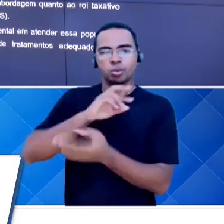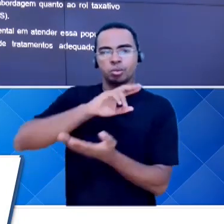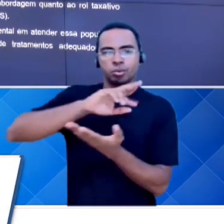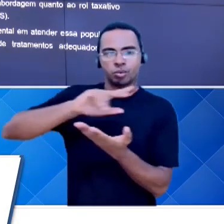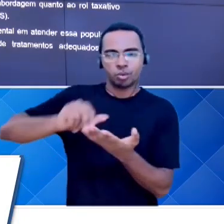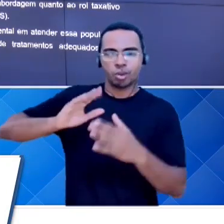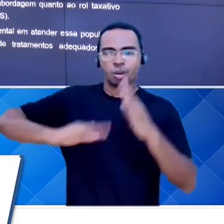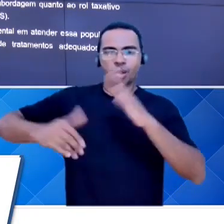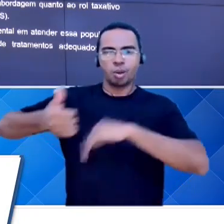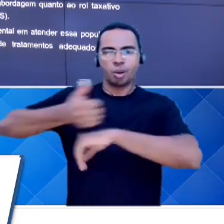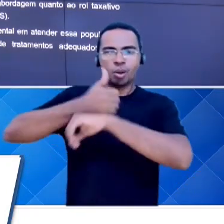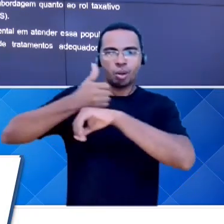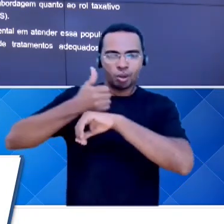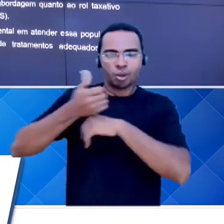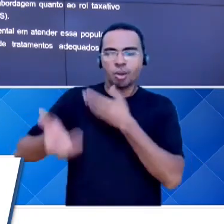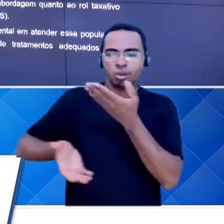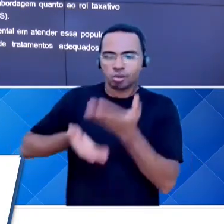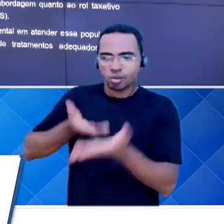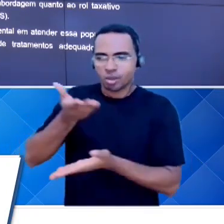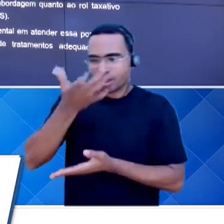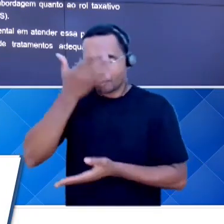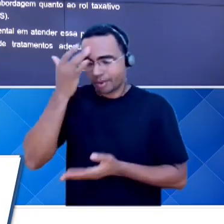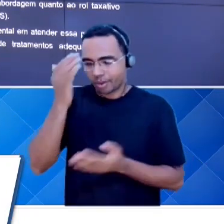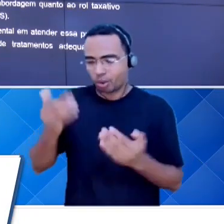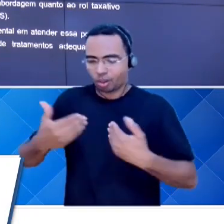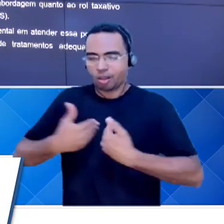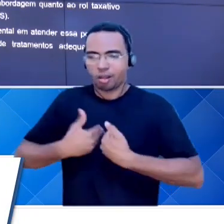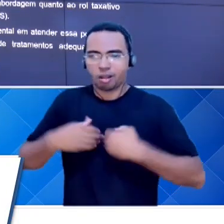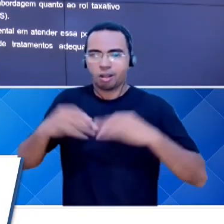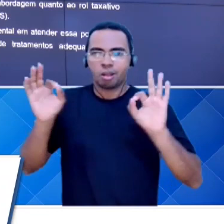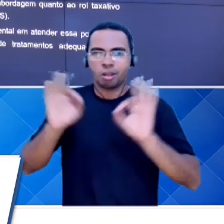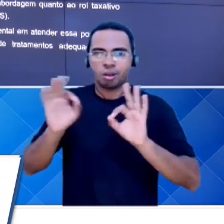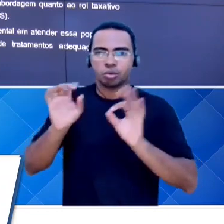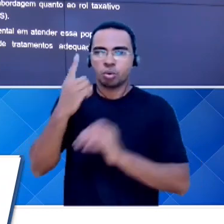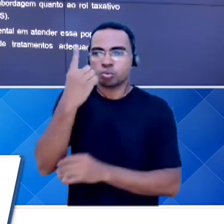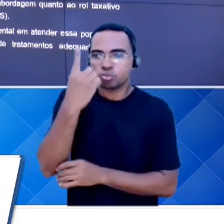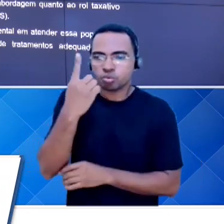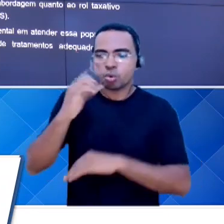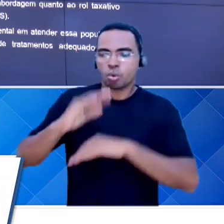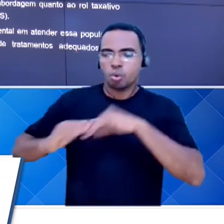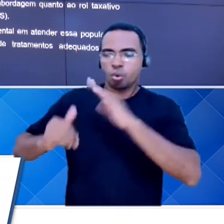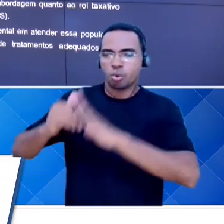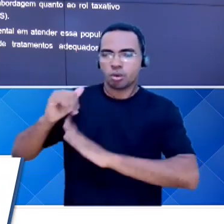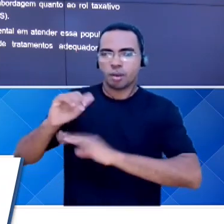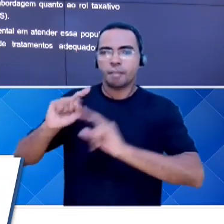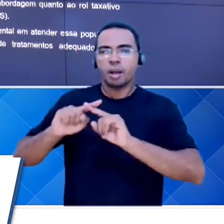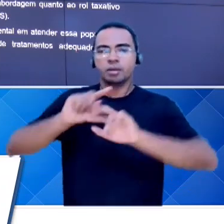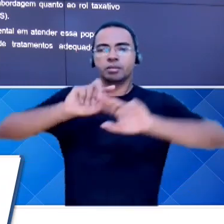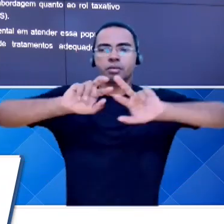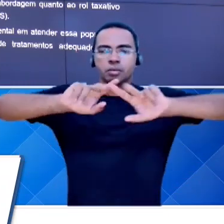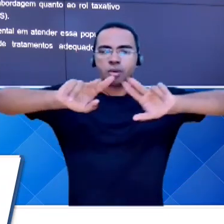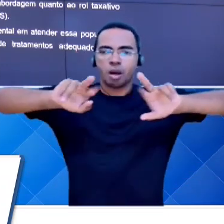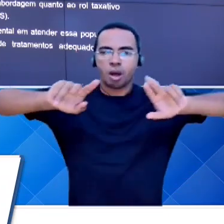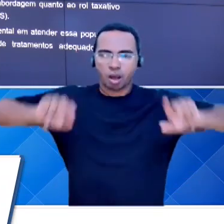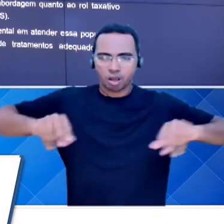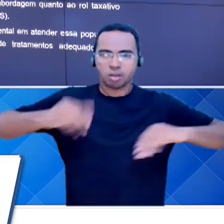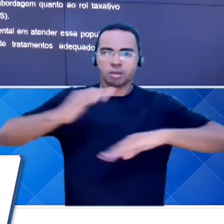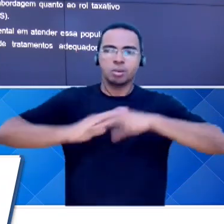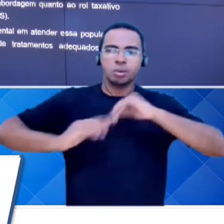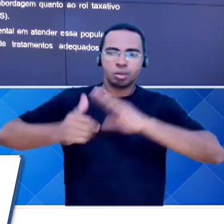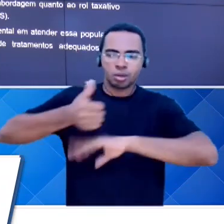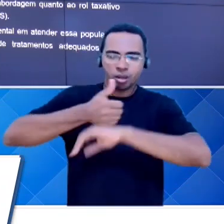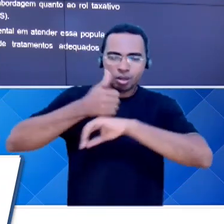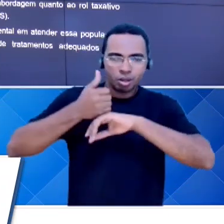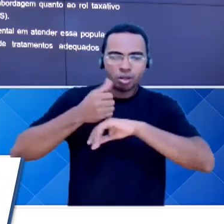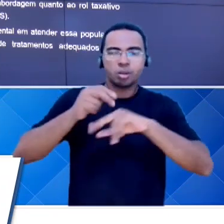o tratamento da pessoa com autista não é feito apenas com um profissional, é feito com vários profissionais. E por isso que o